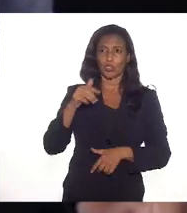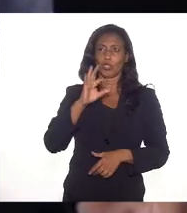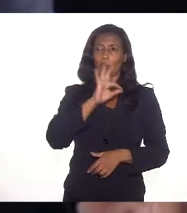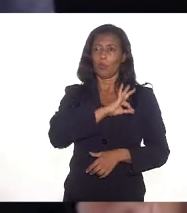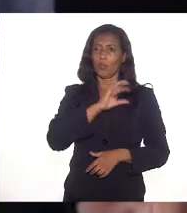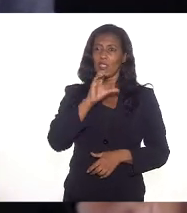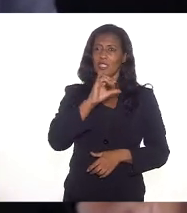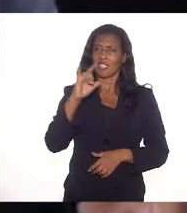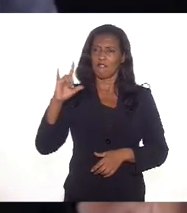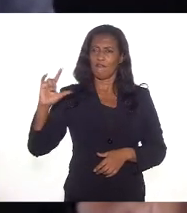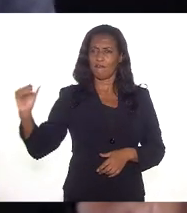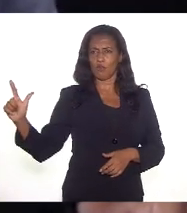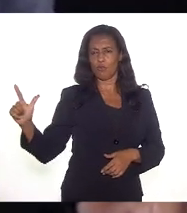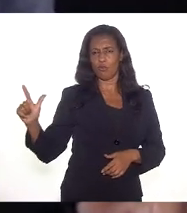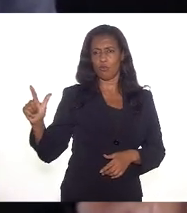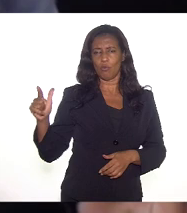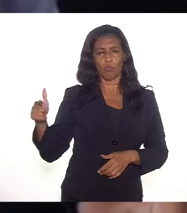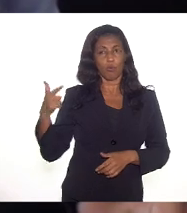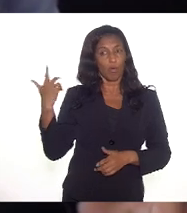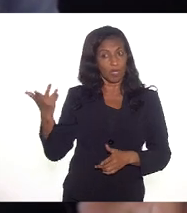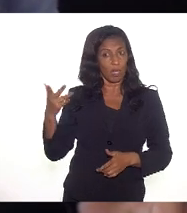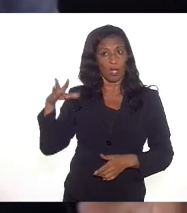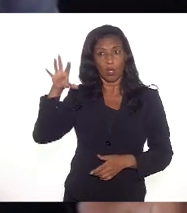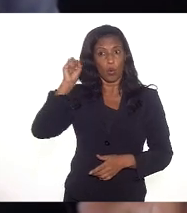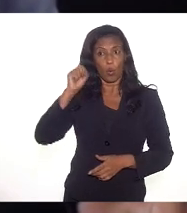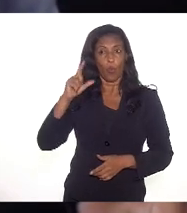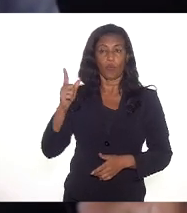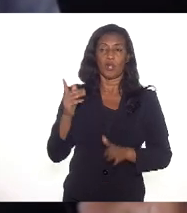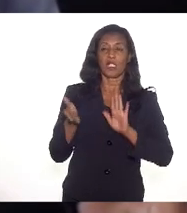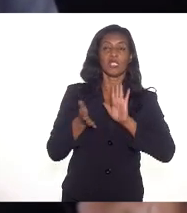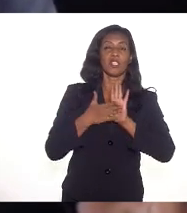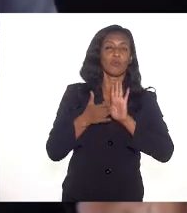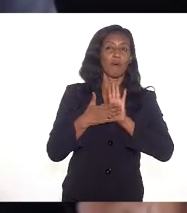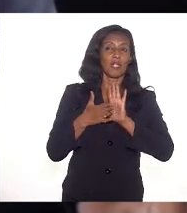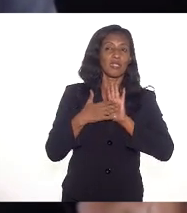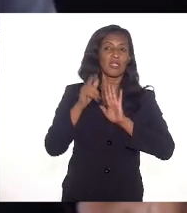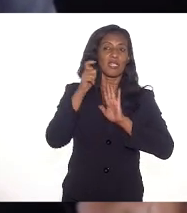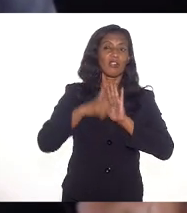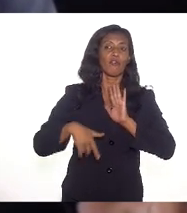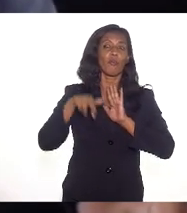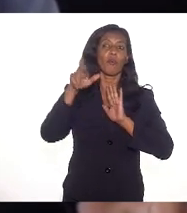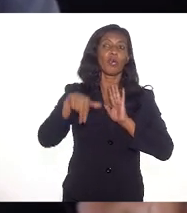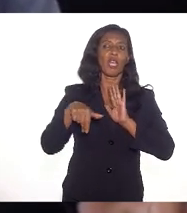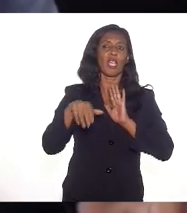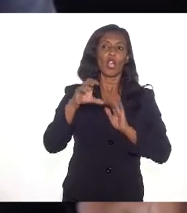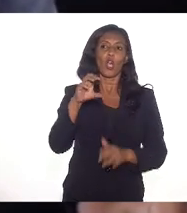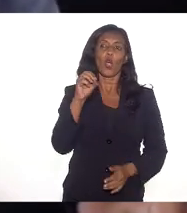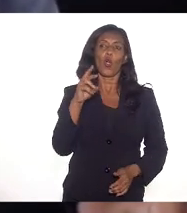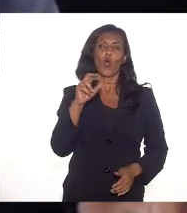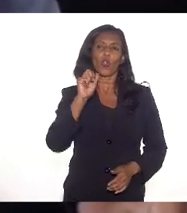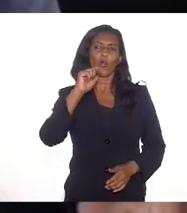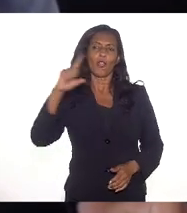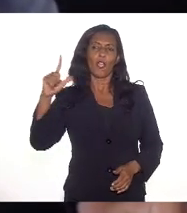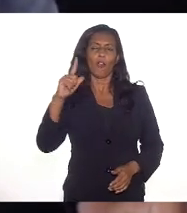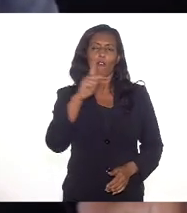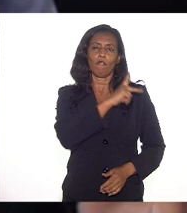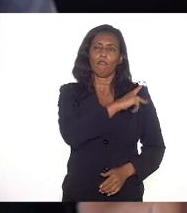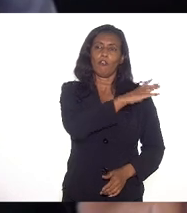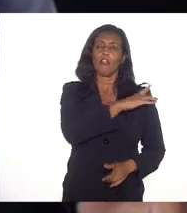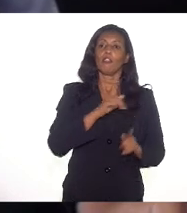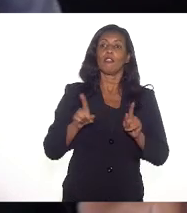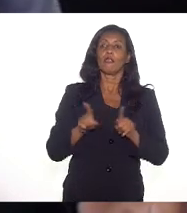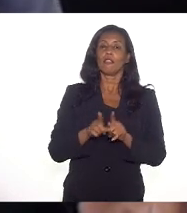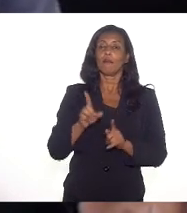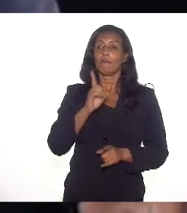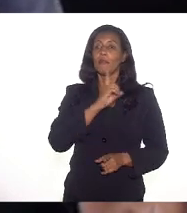que estão na ponta não foram ouvidos. Esses pareceres foram dados por coronéis da Polícia Militar e também pelos delegados da Polícia